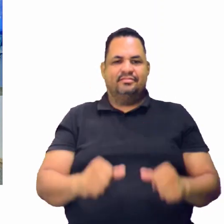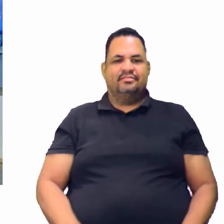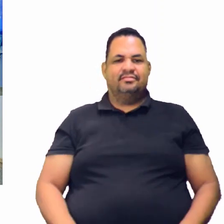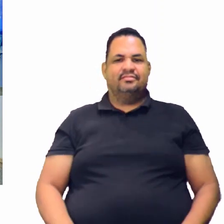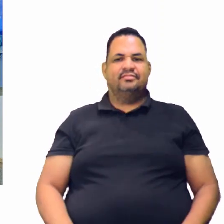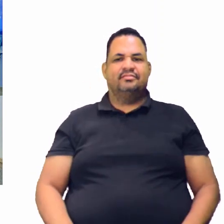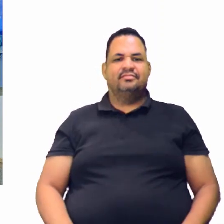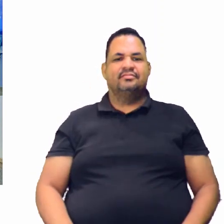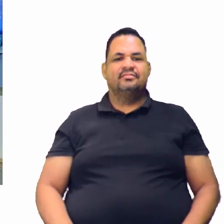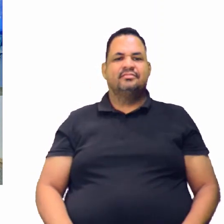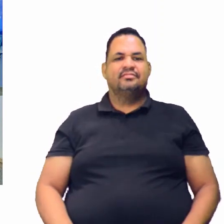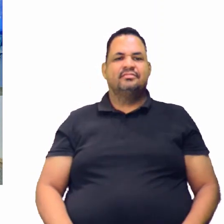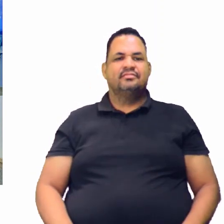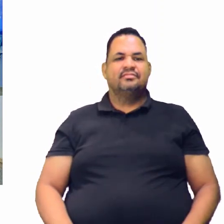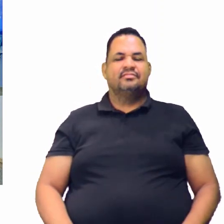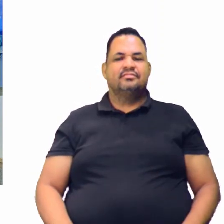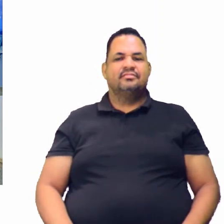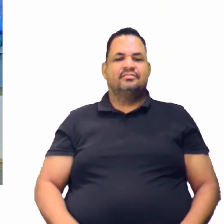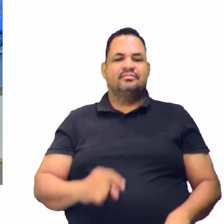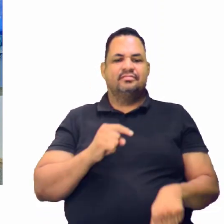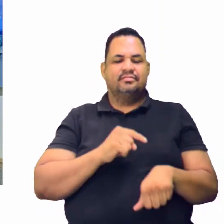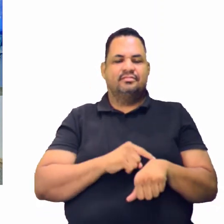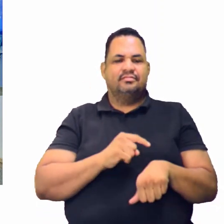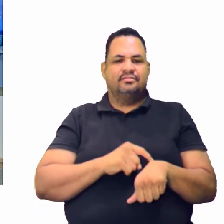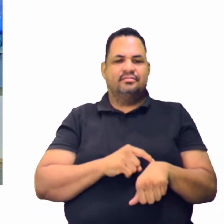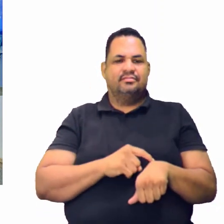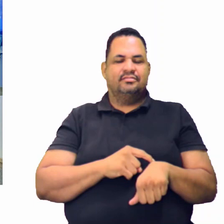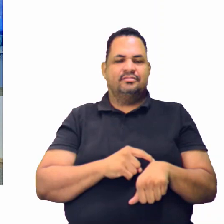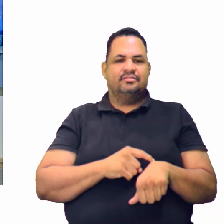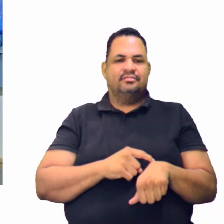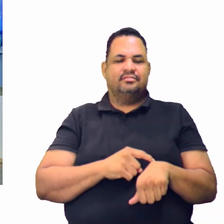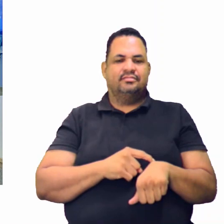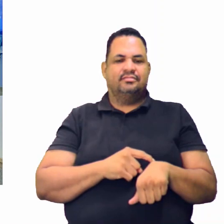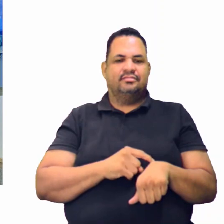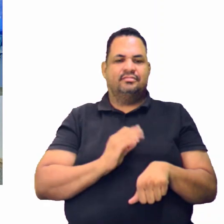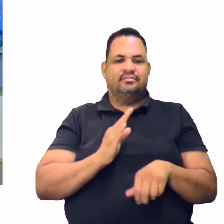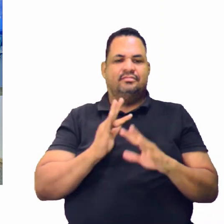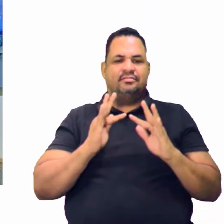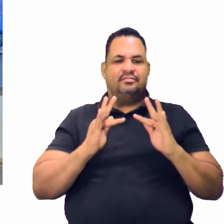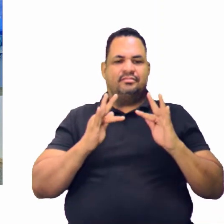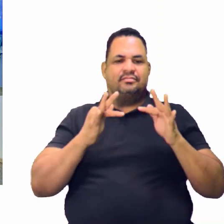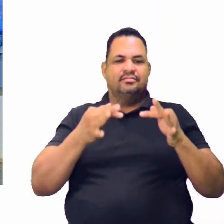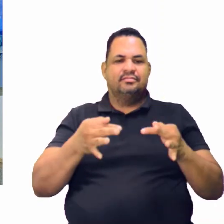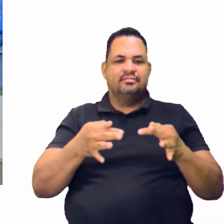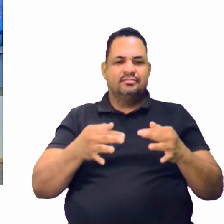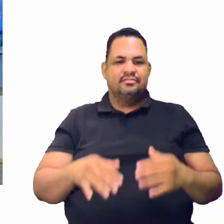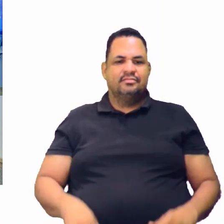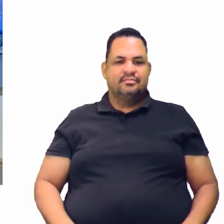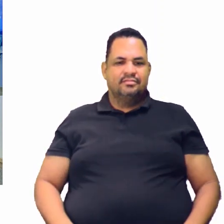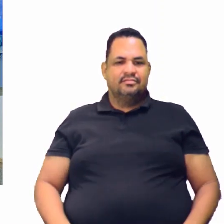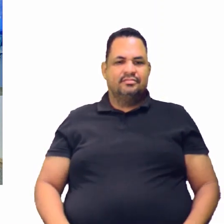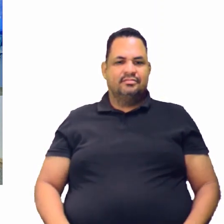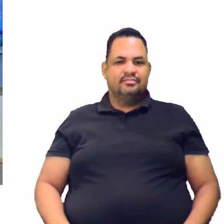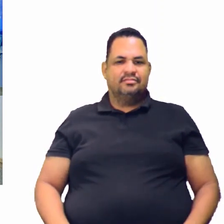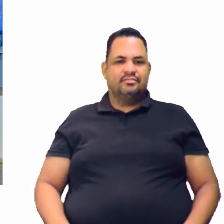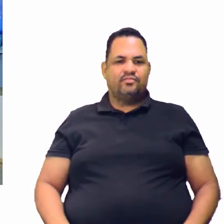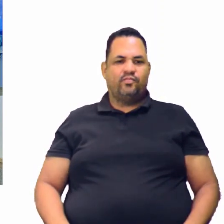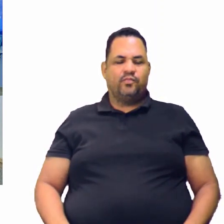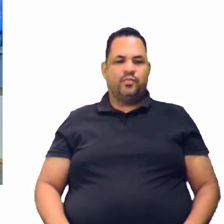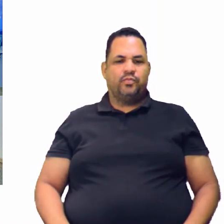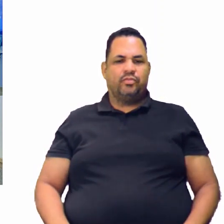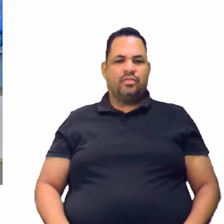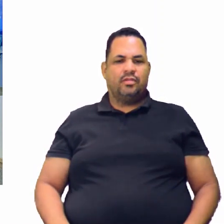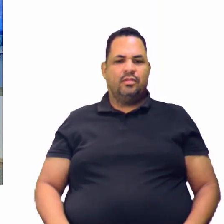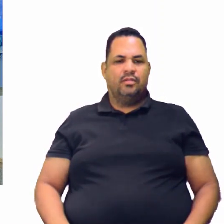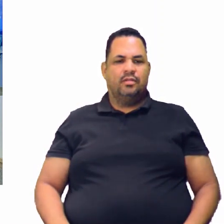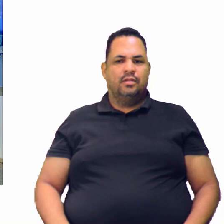E agora, nosso momento, porque já está finalizando, né, amada? Isso. Nós